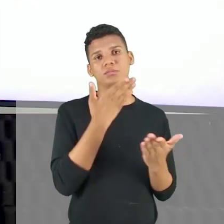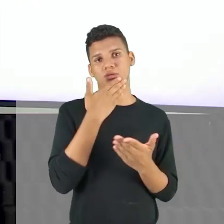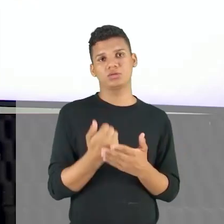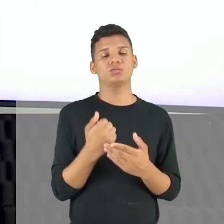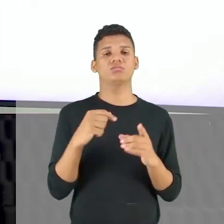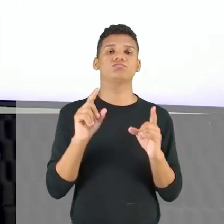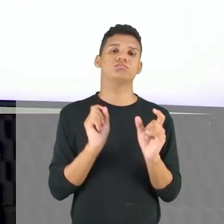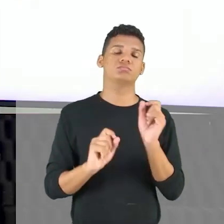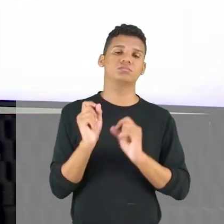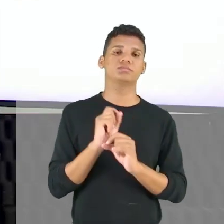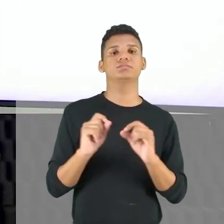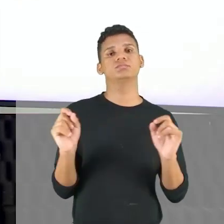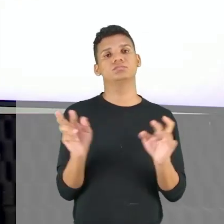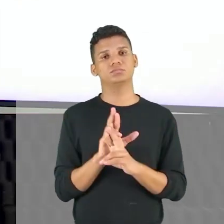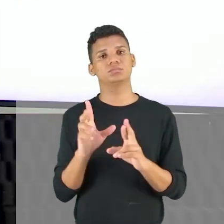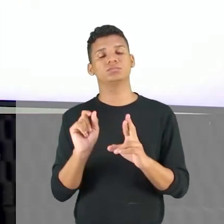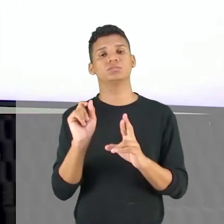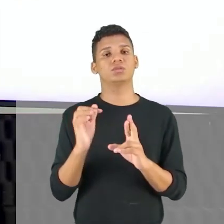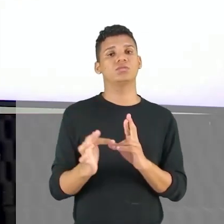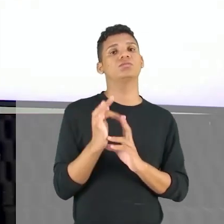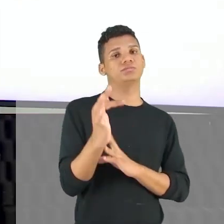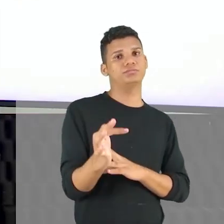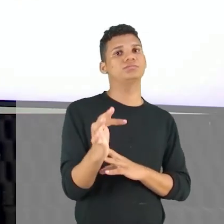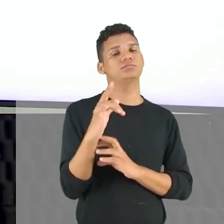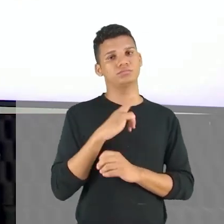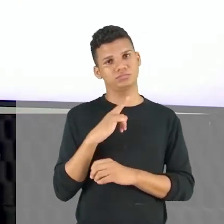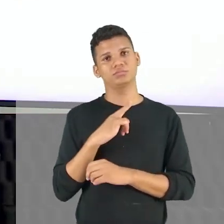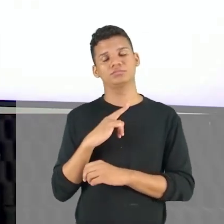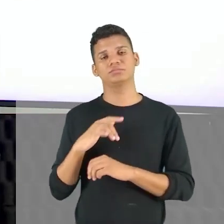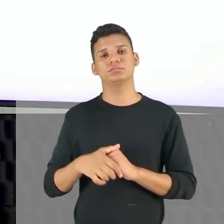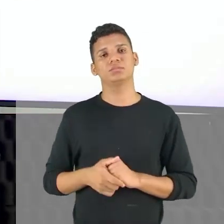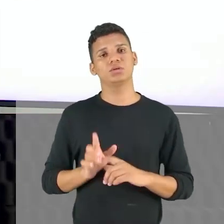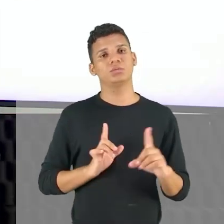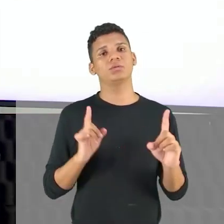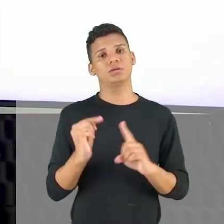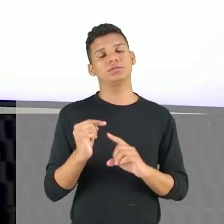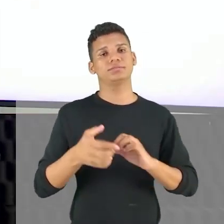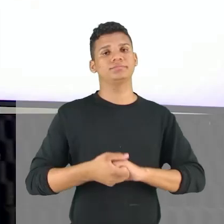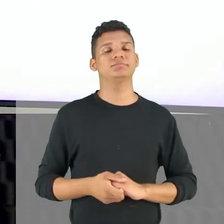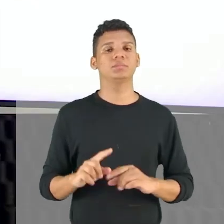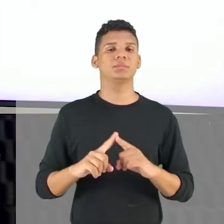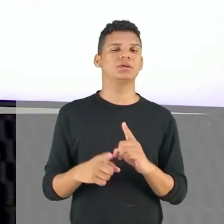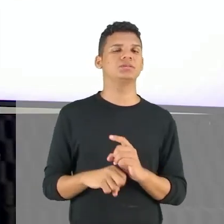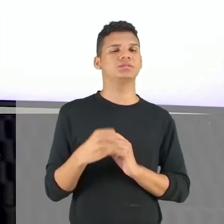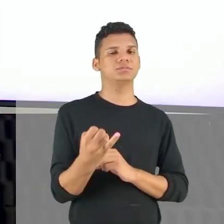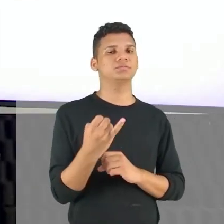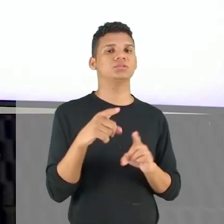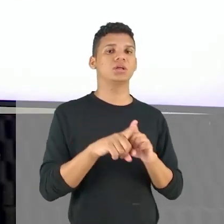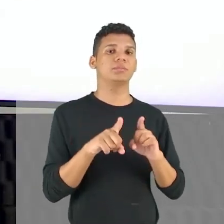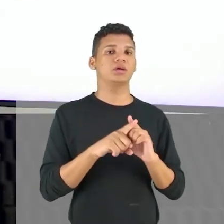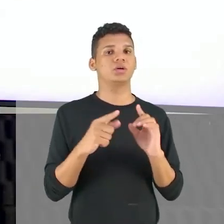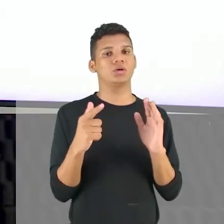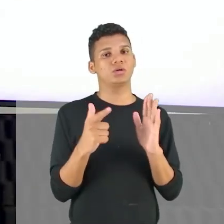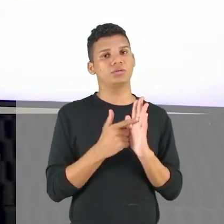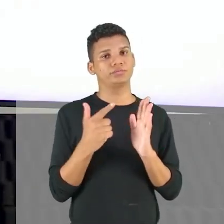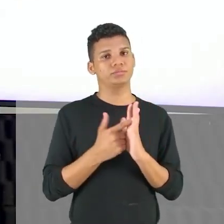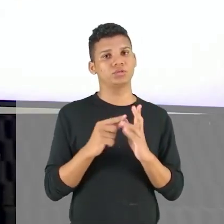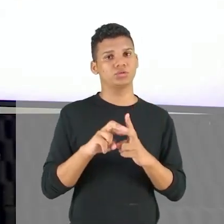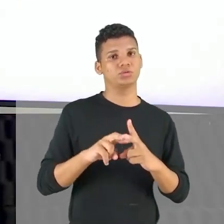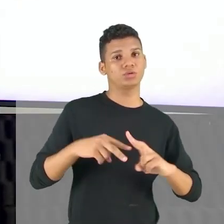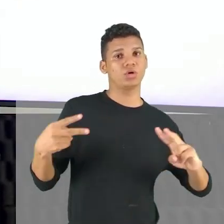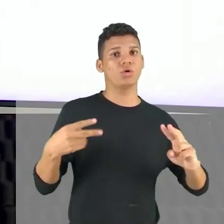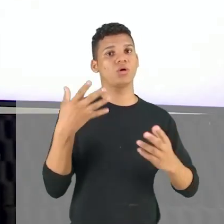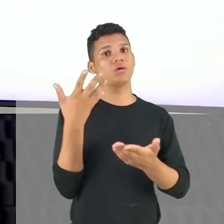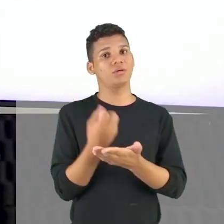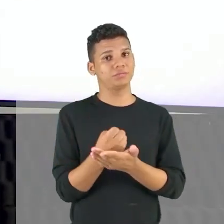resolução das outras questões que estão por vir, tá bom? Esse é o objetivo, certo? E aí, se estiver acompanhando com material que está disponível